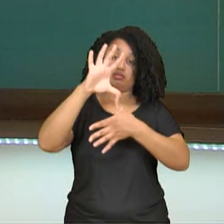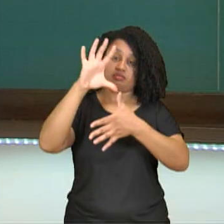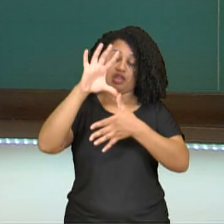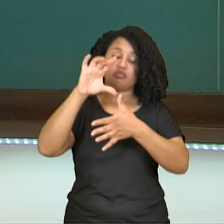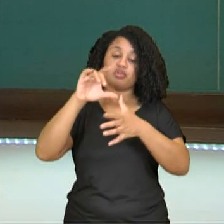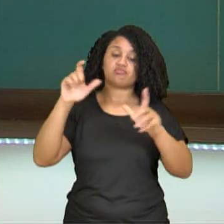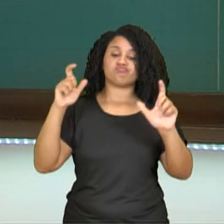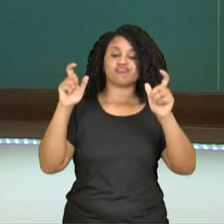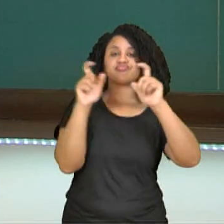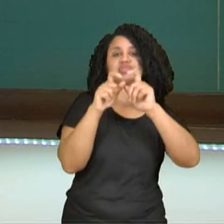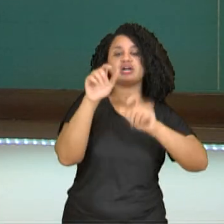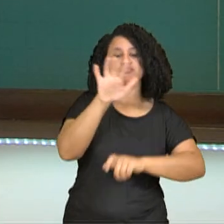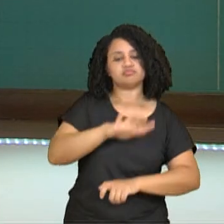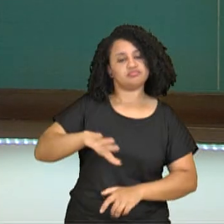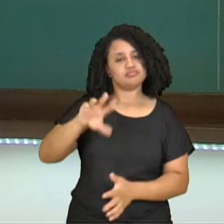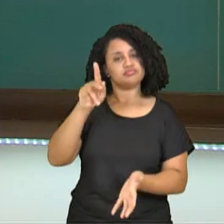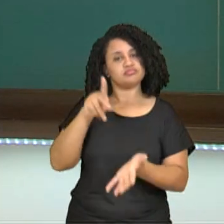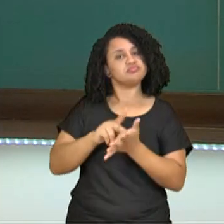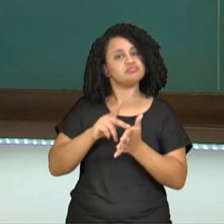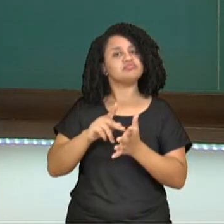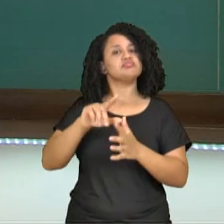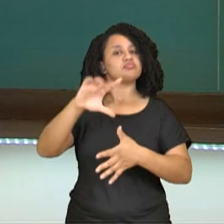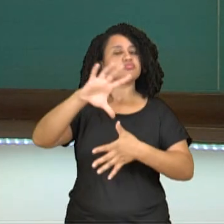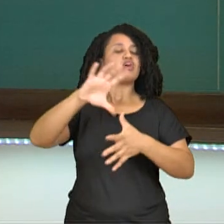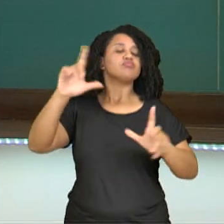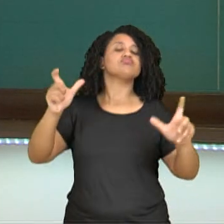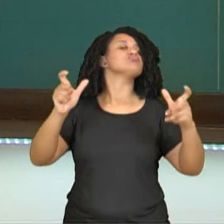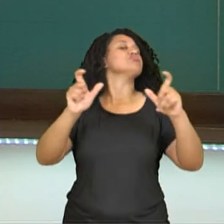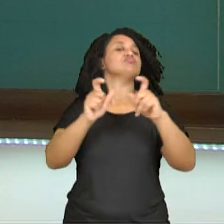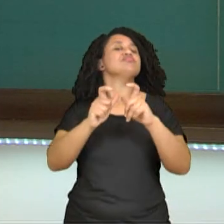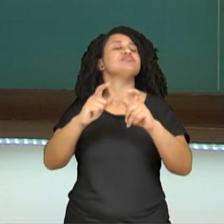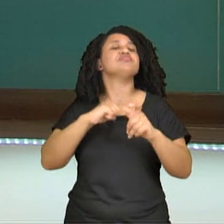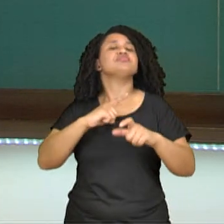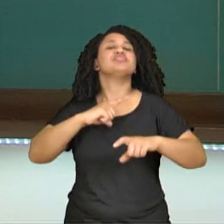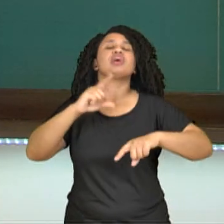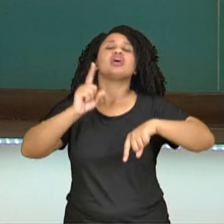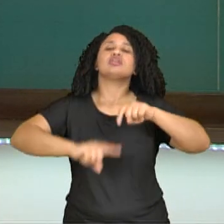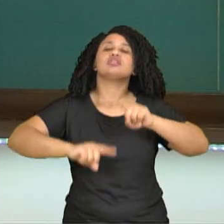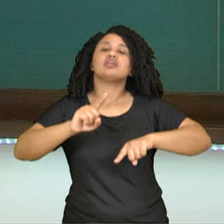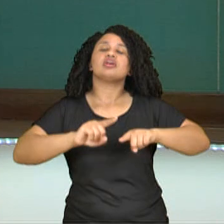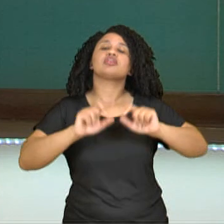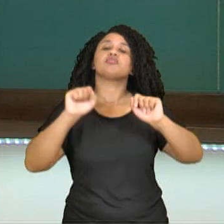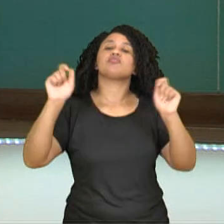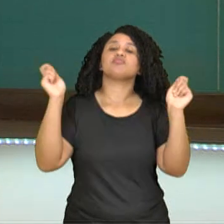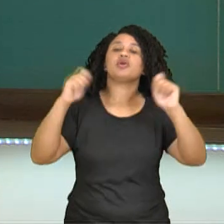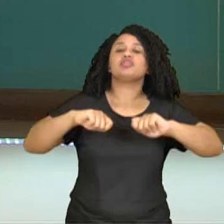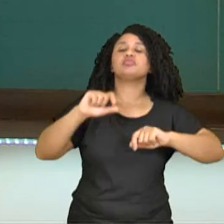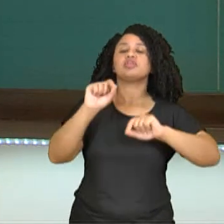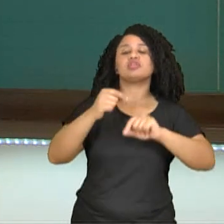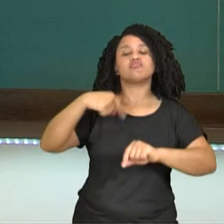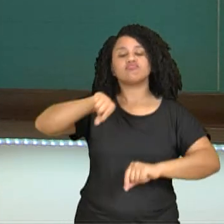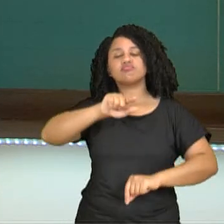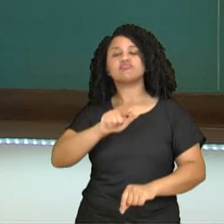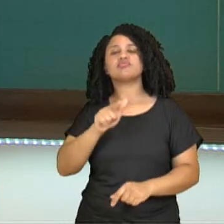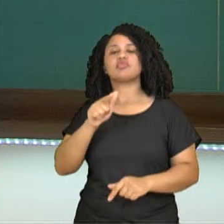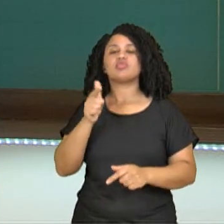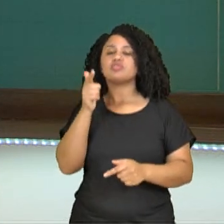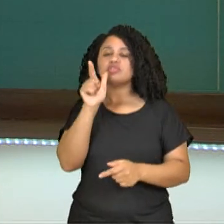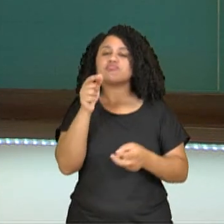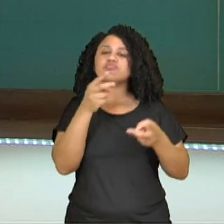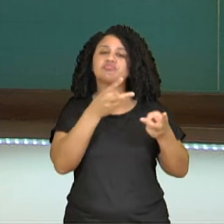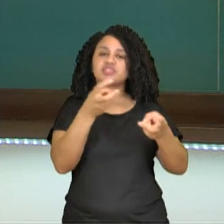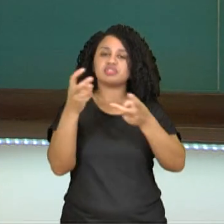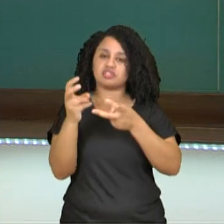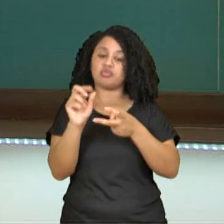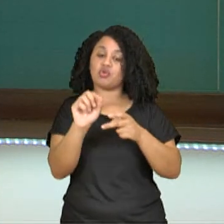nós temos que ter alguma ferramenta, algum elemento que possibilite a nós relacionarmos aquilo que